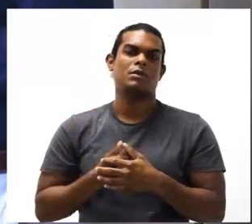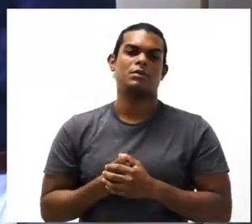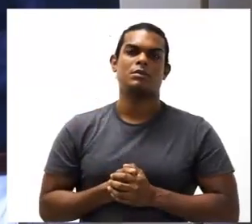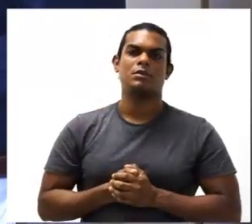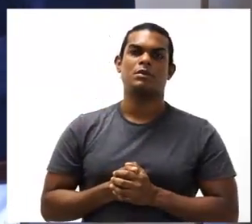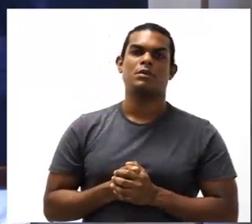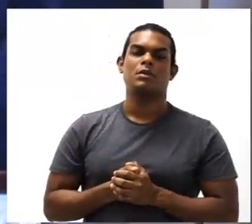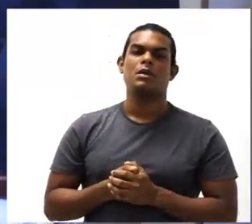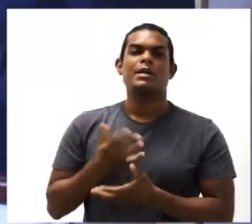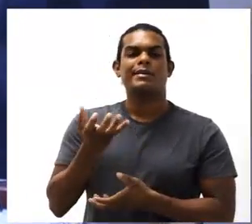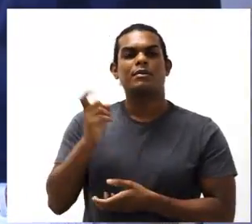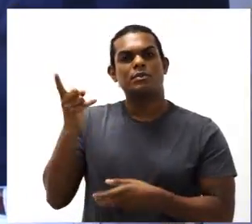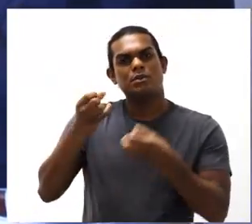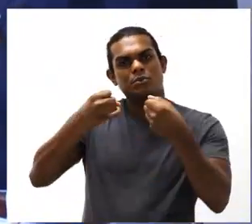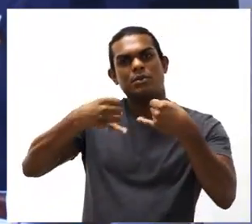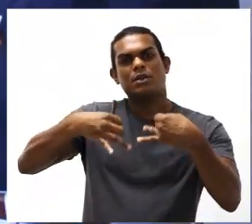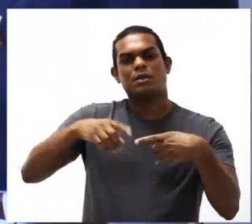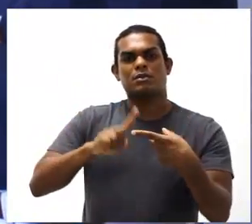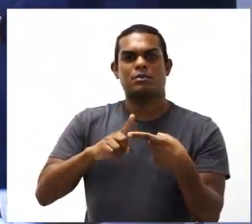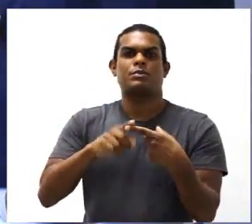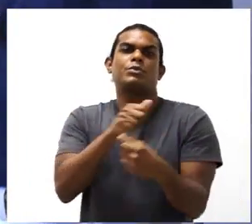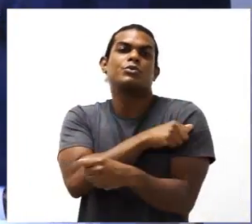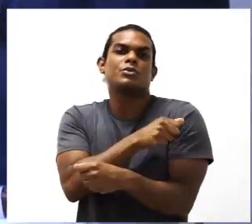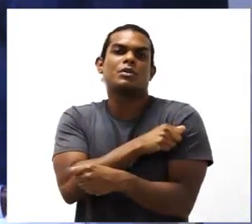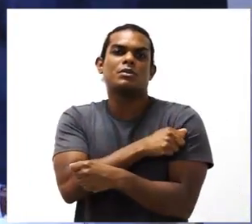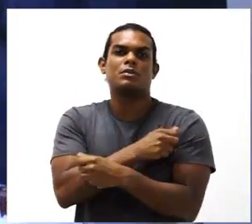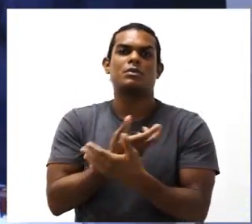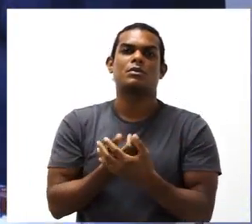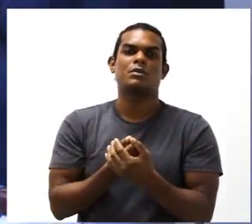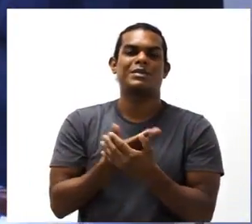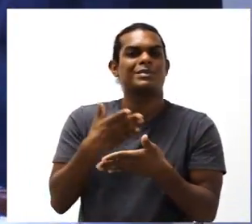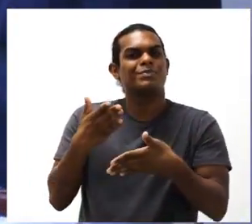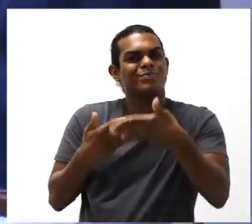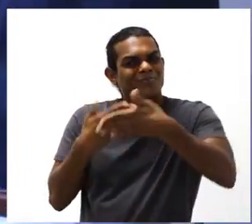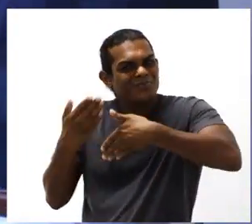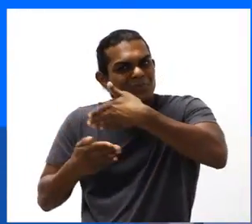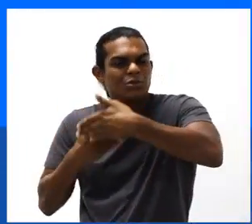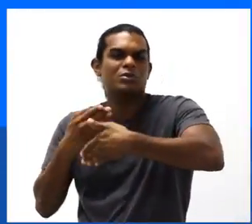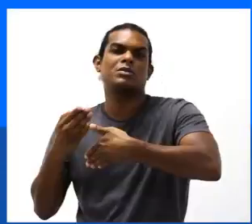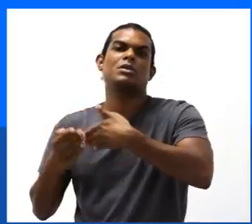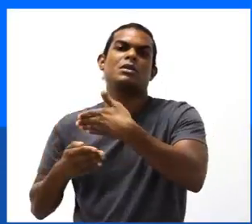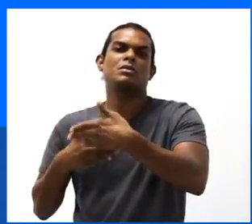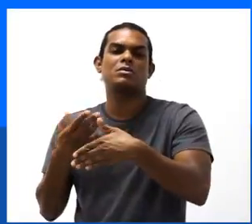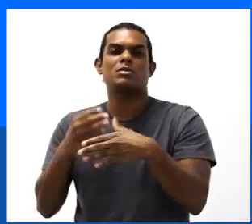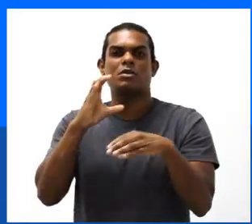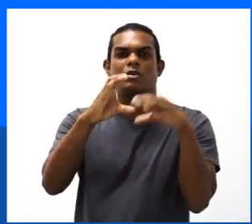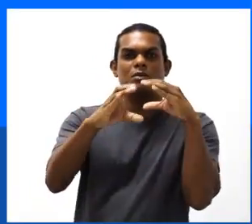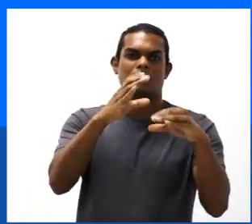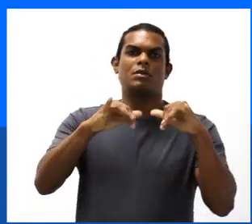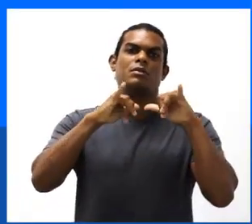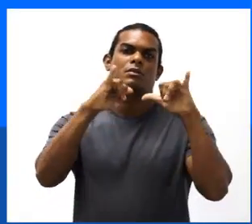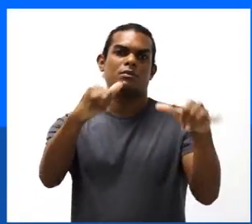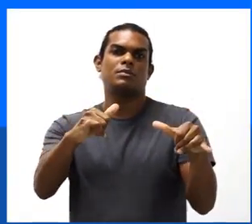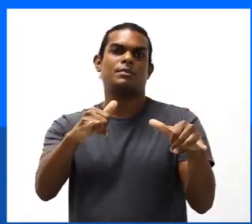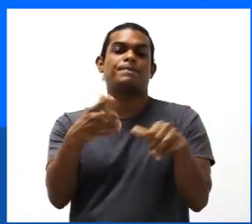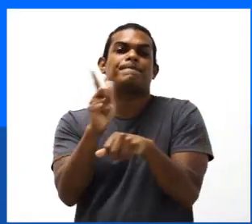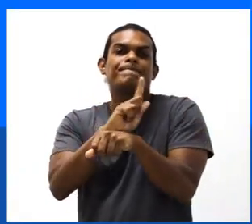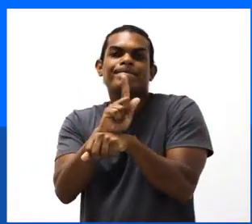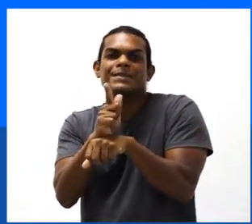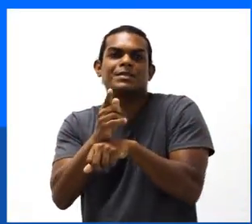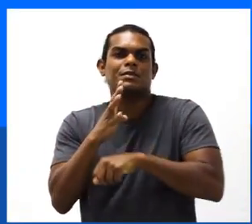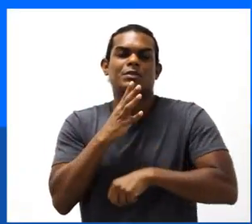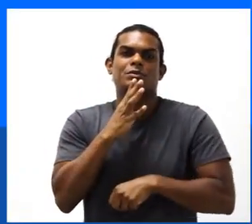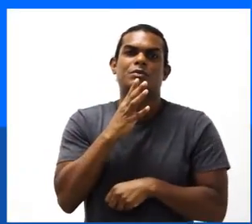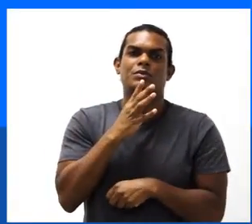Eu queria que você falasse um pouco para os alunos também, professor, sobre esse processo de fluxo de informação e comunicação e a gestão do conhecimento que